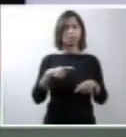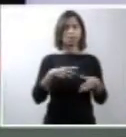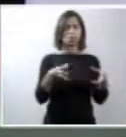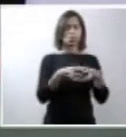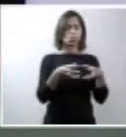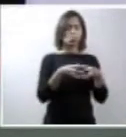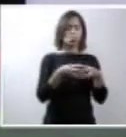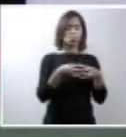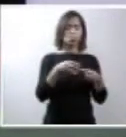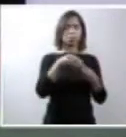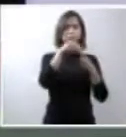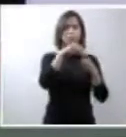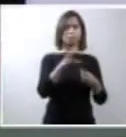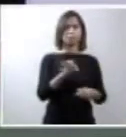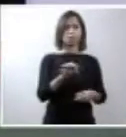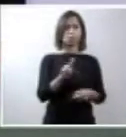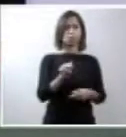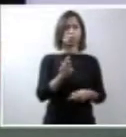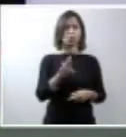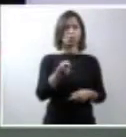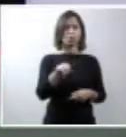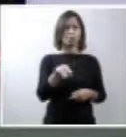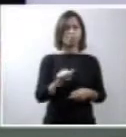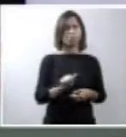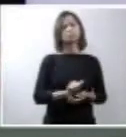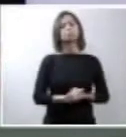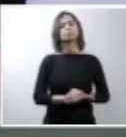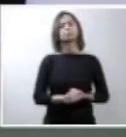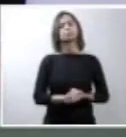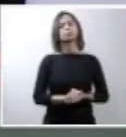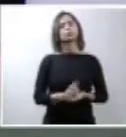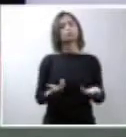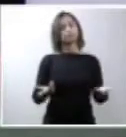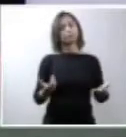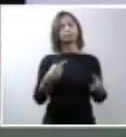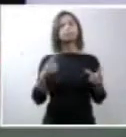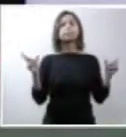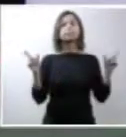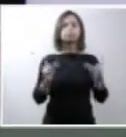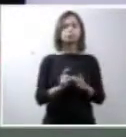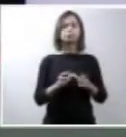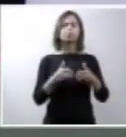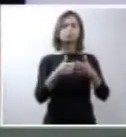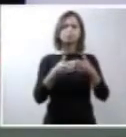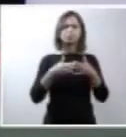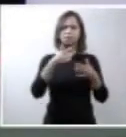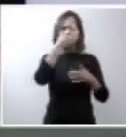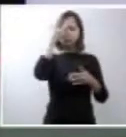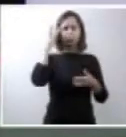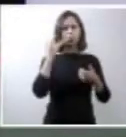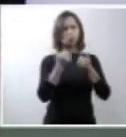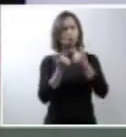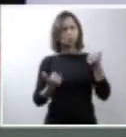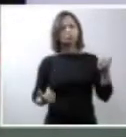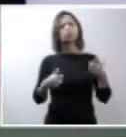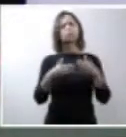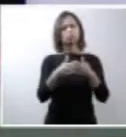turma. Em síntese, eu peço aos assistentes que mantenham silêncio.